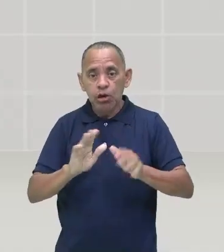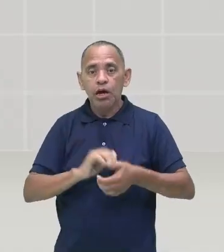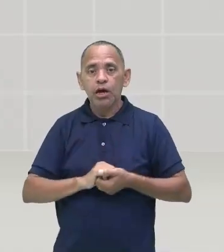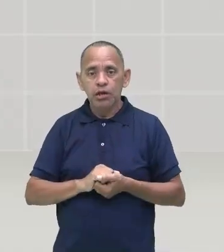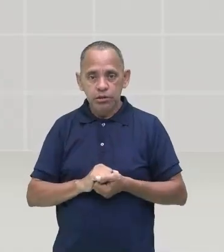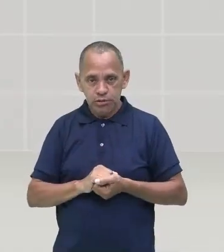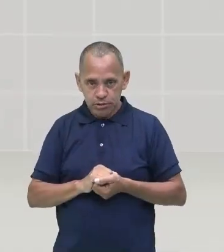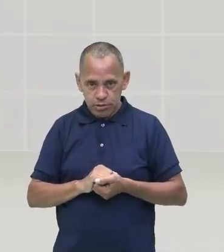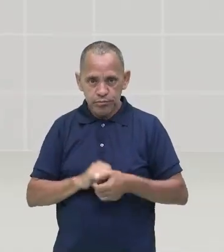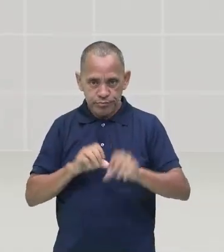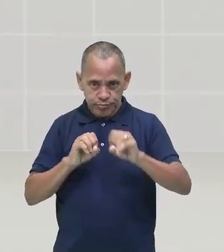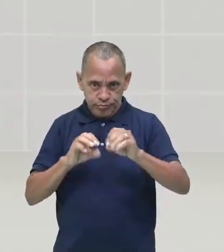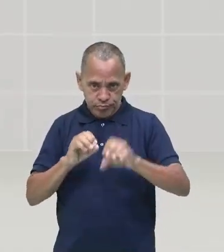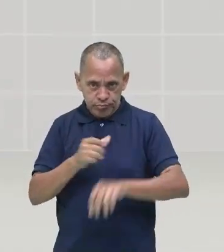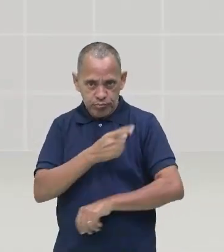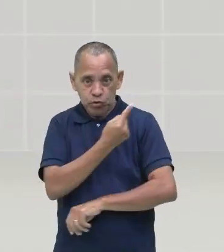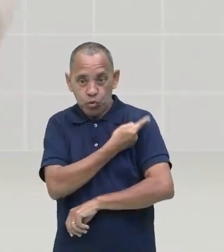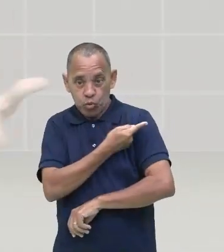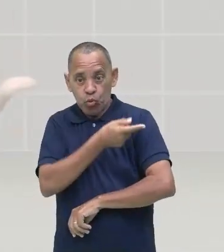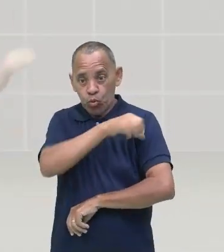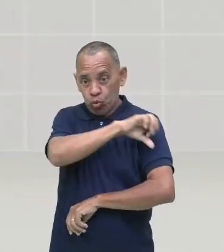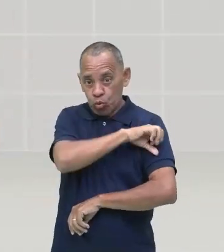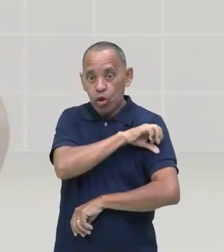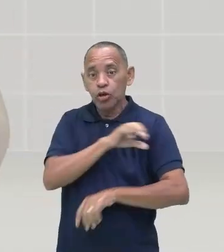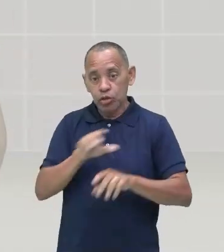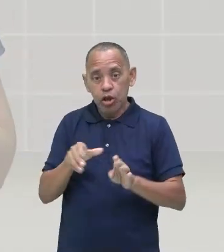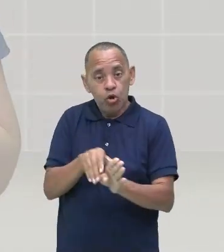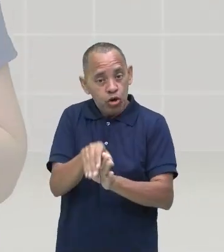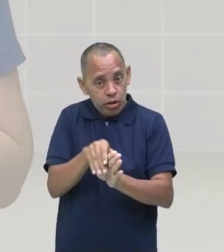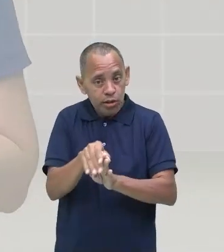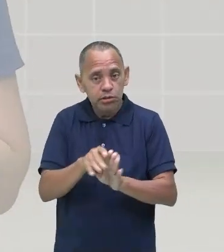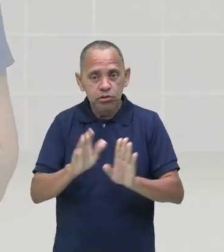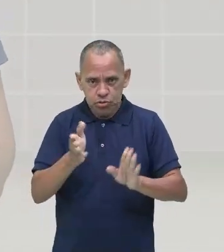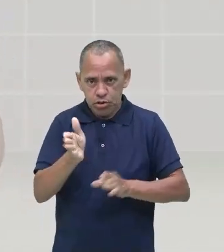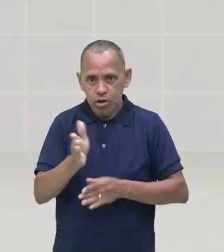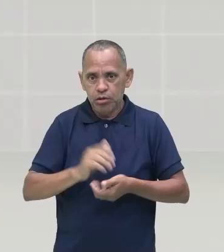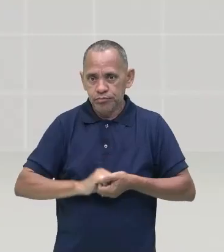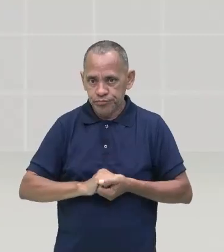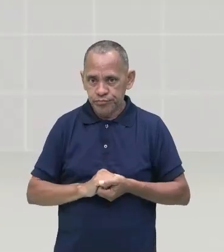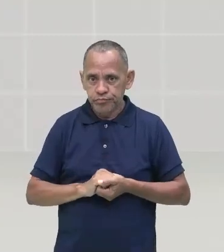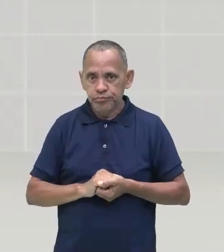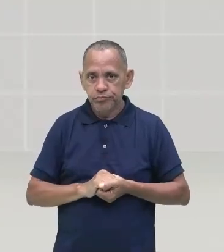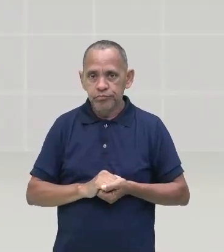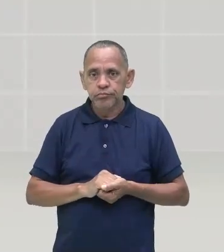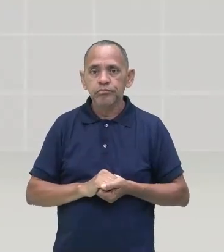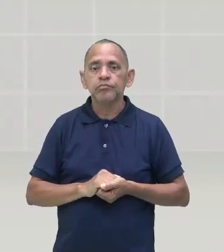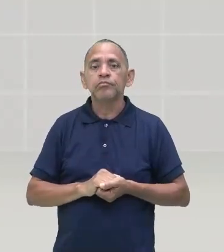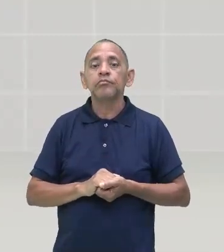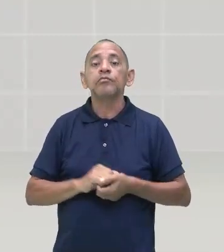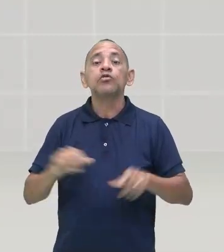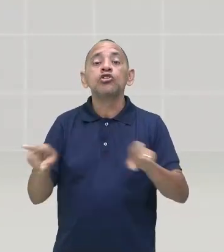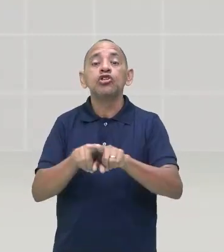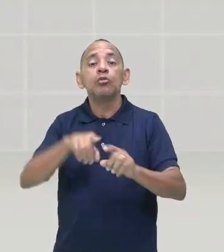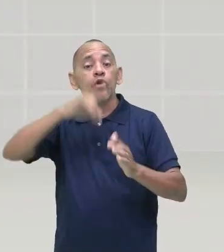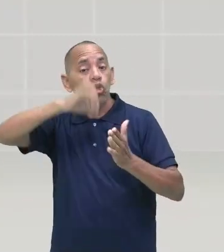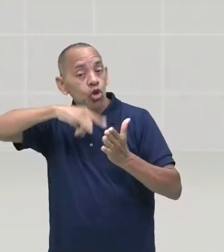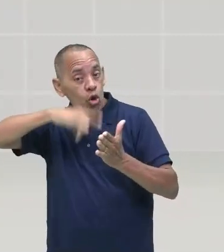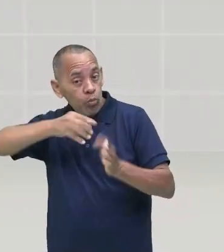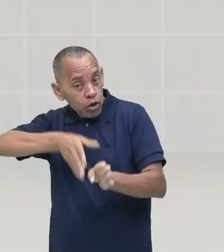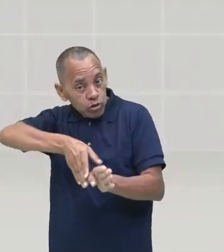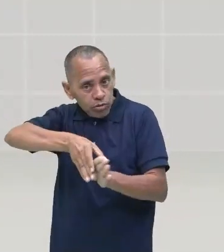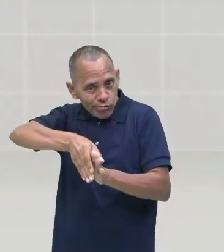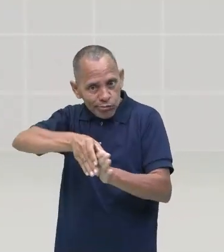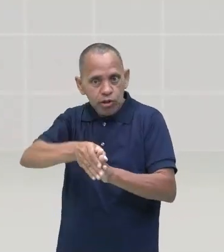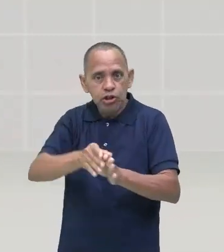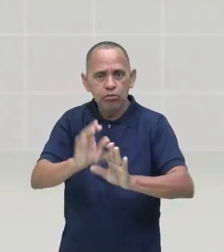nós já temos um direcionamento da recomposição. Seguindo, eu apresento para vocês também o nosso documento orientador para a